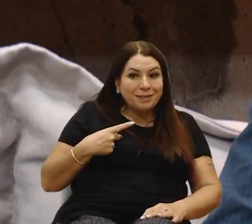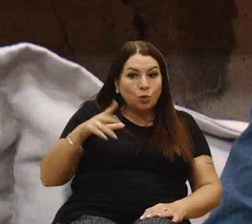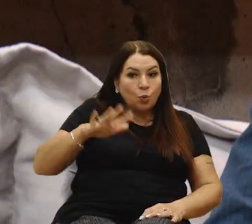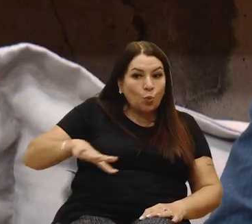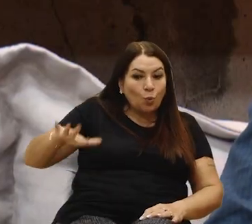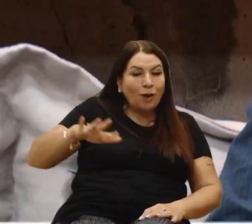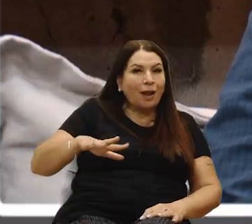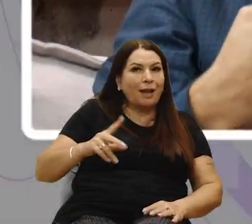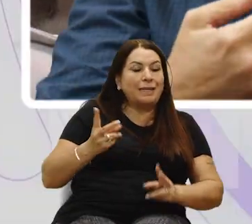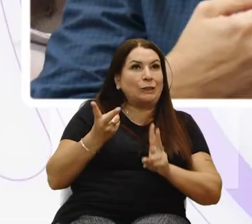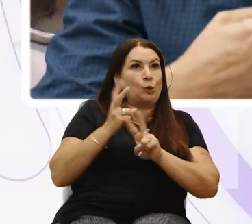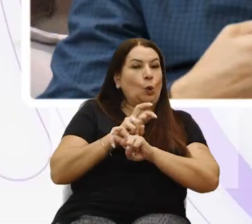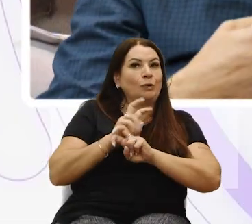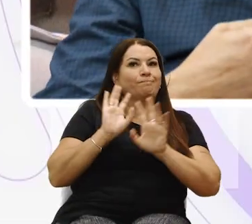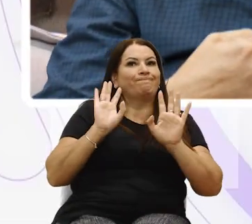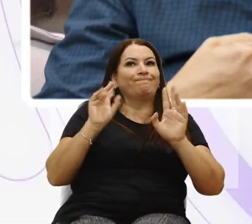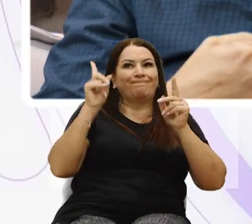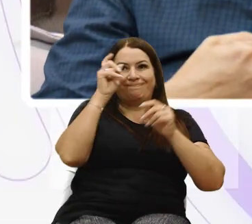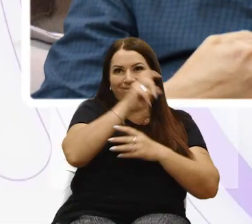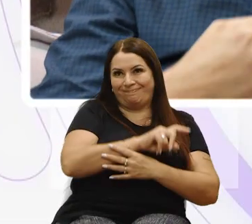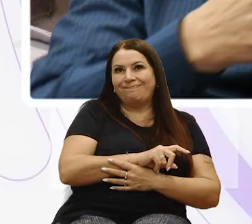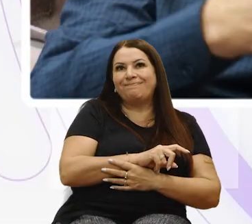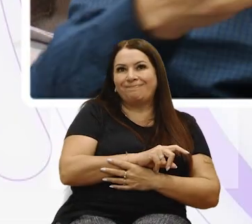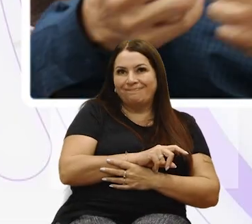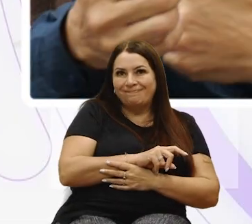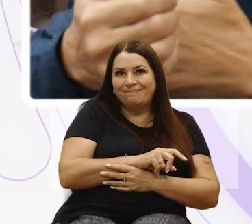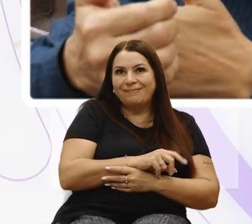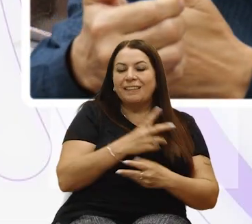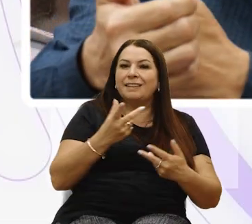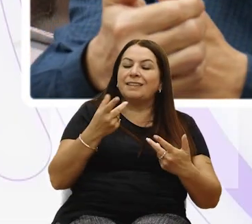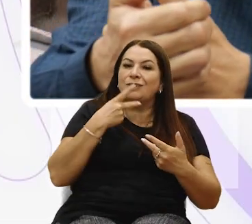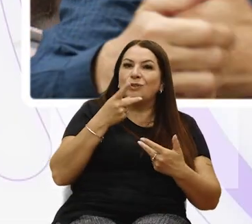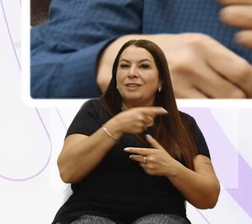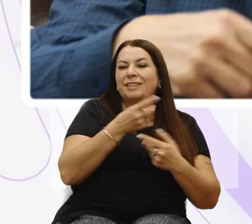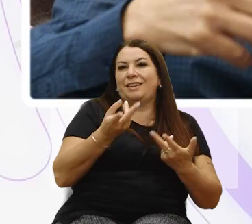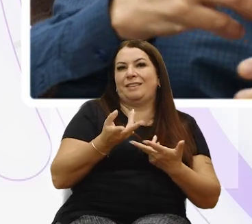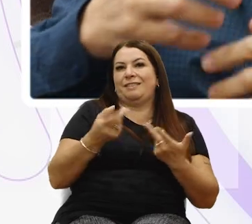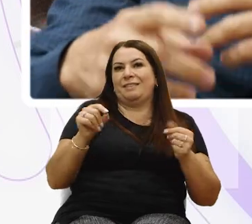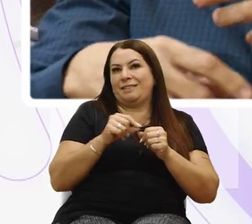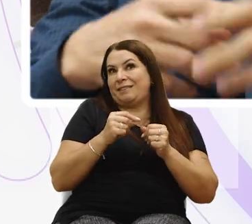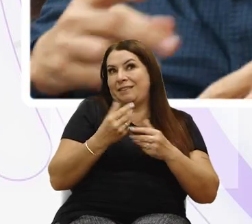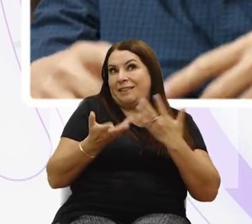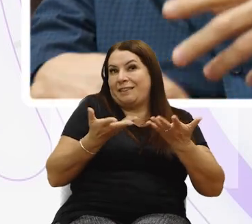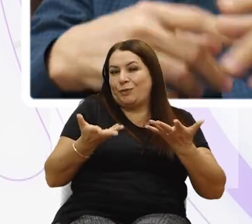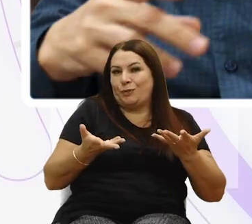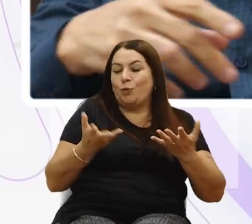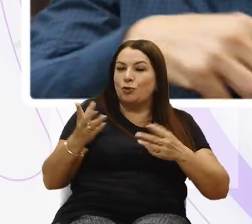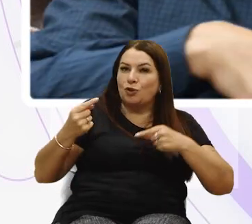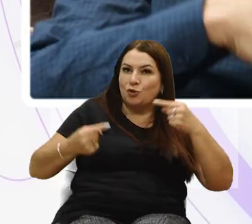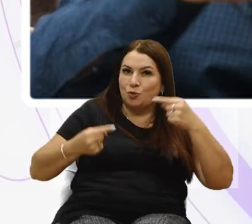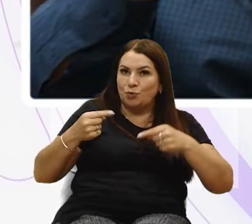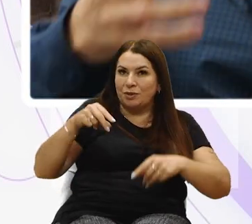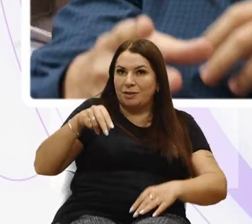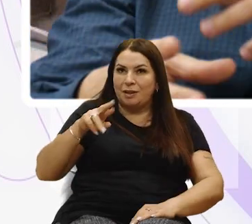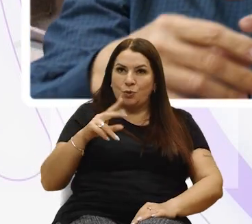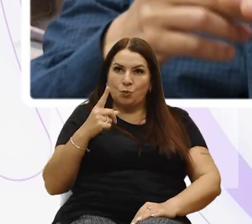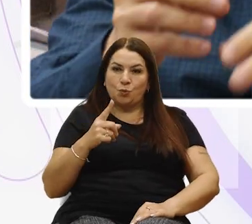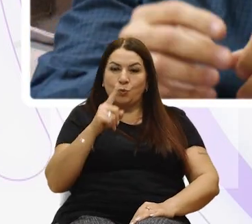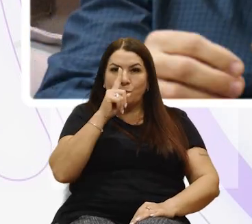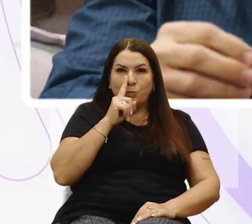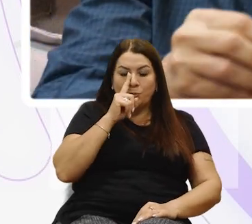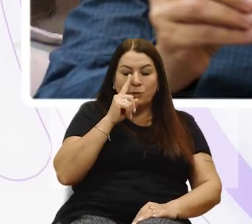ambiente é tóxico é muito difícil. Tá? E é isso que a gente está lidando. Então, hoje essa discussão da NR1 e dos